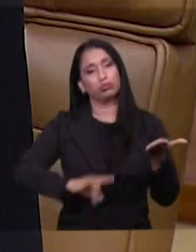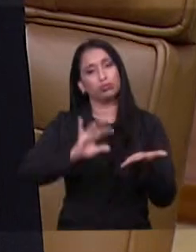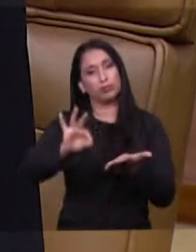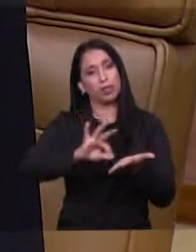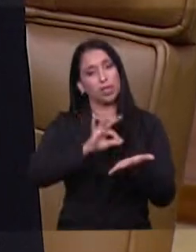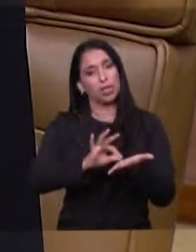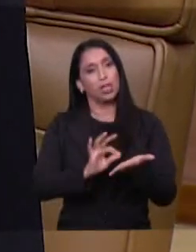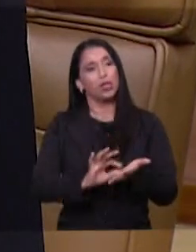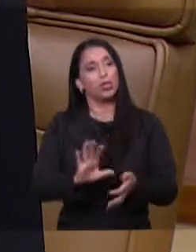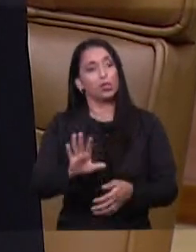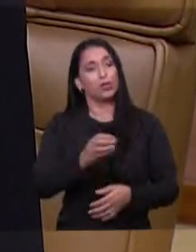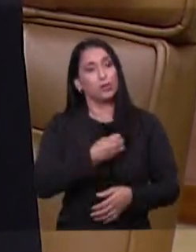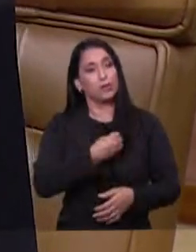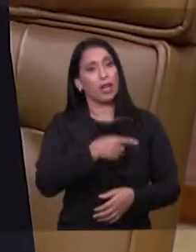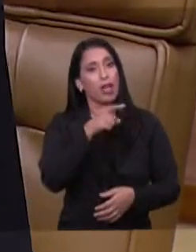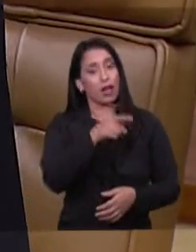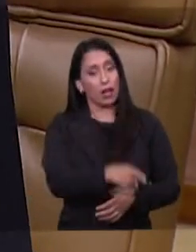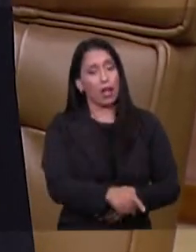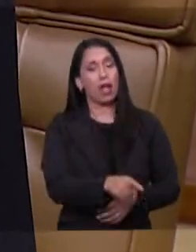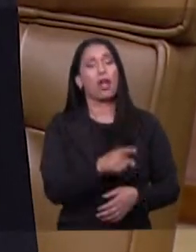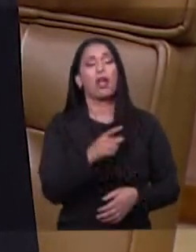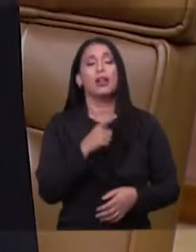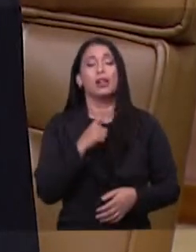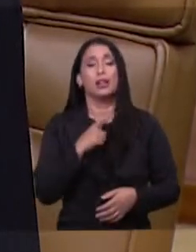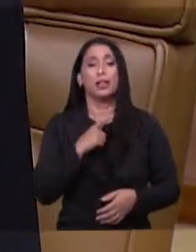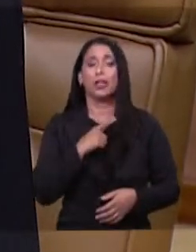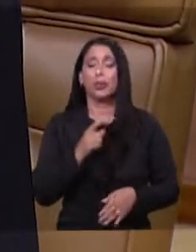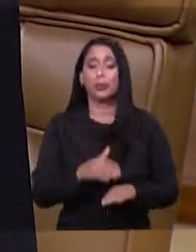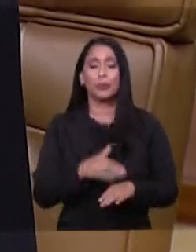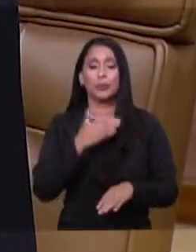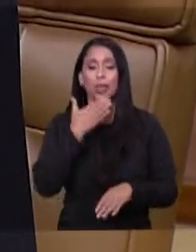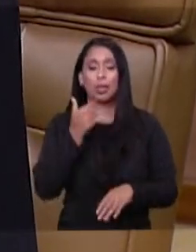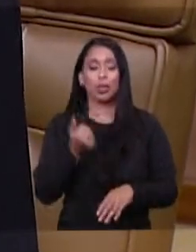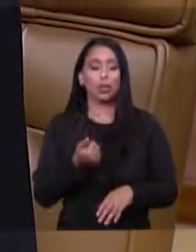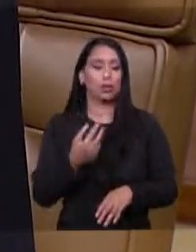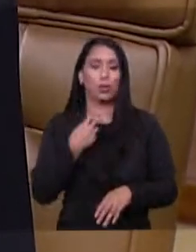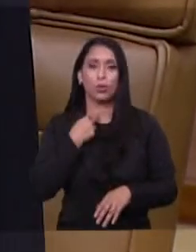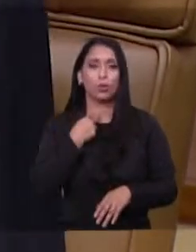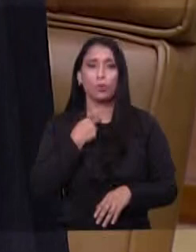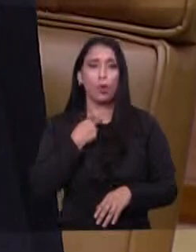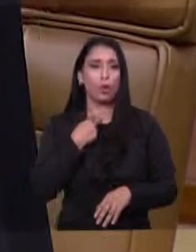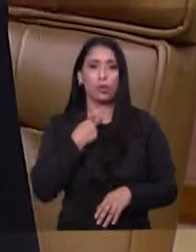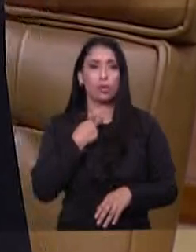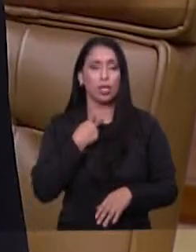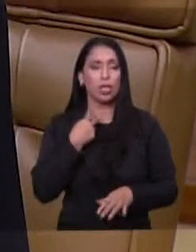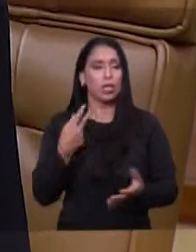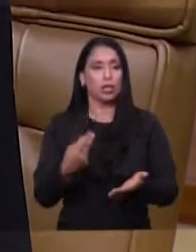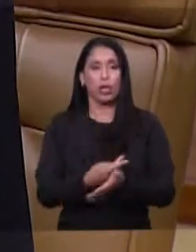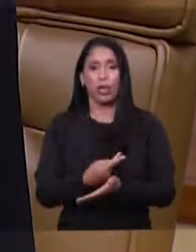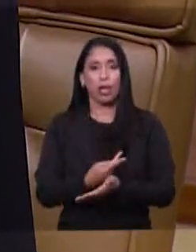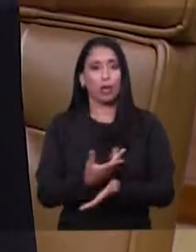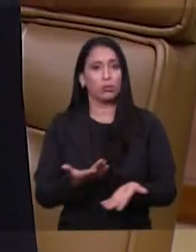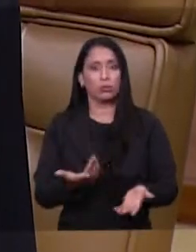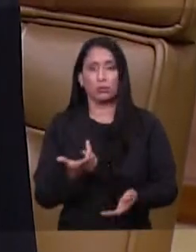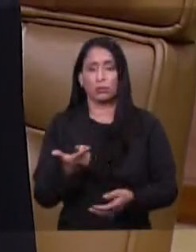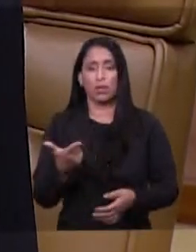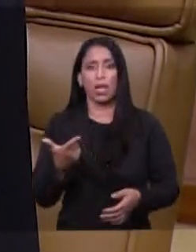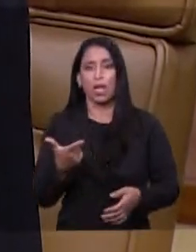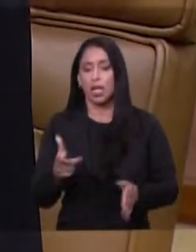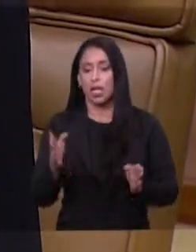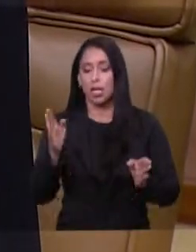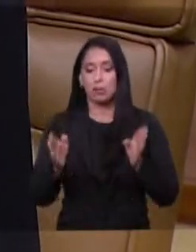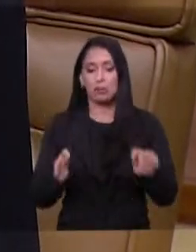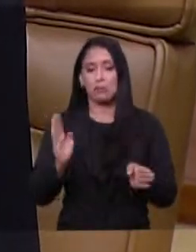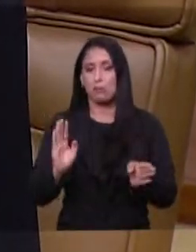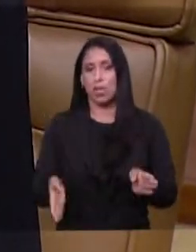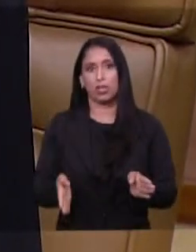nessas terras é a medida mais adequada, não sendo razoável a imposição de qualquer limite temporal para o acesso a tal